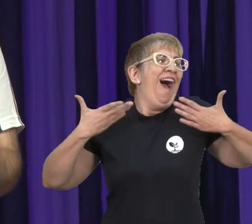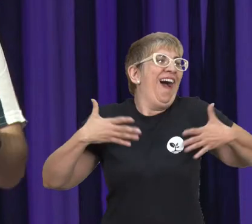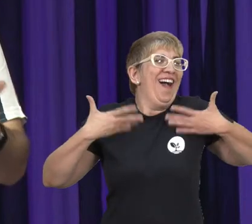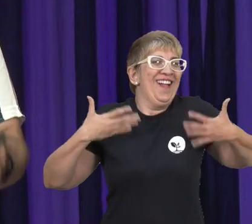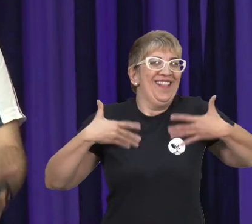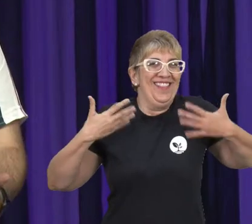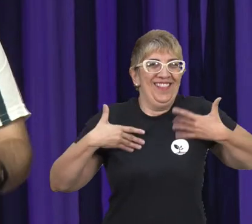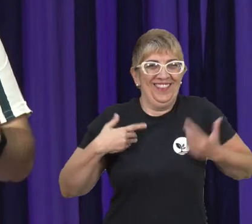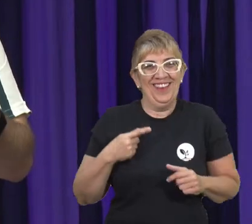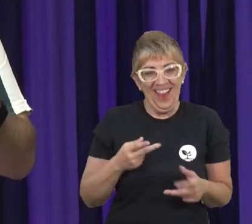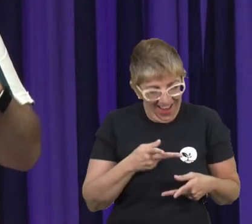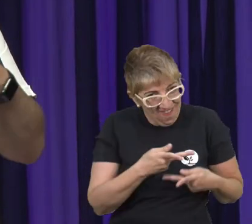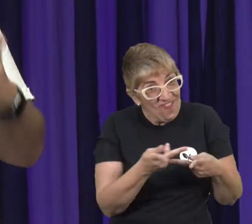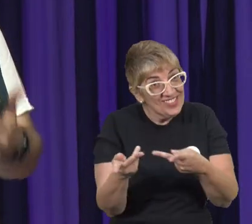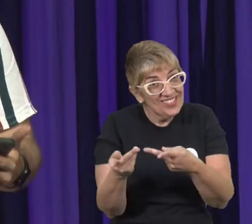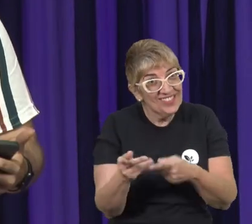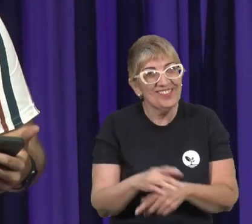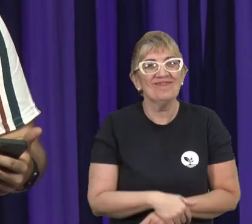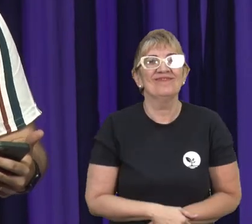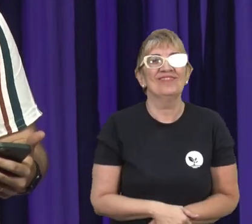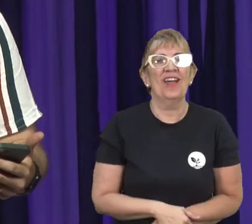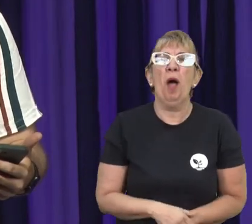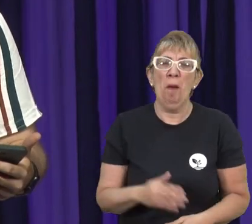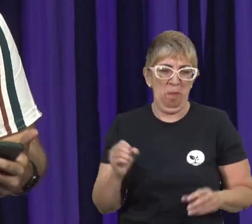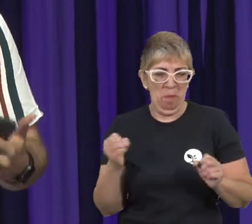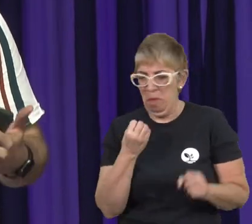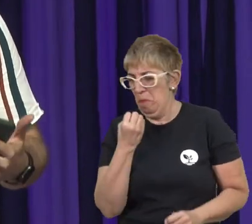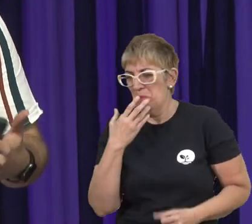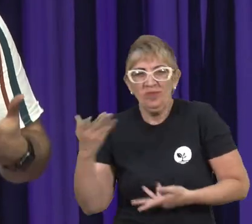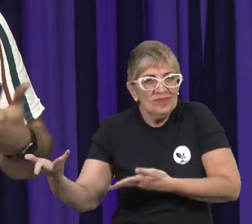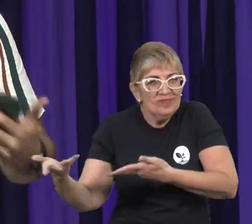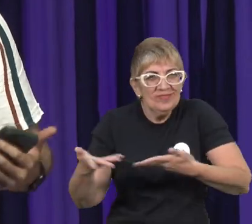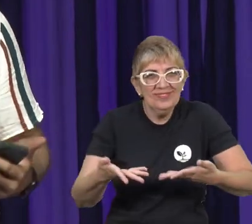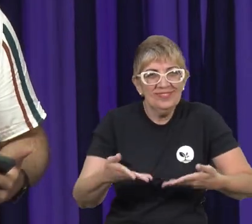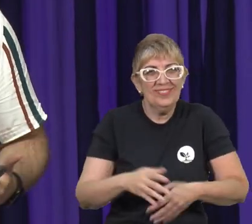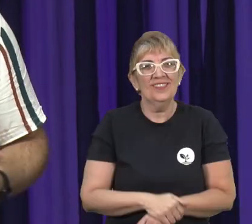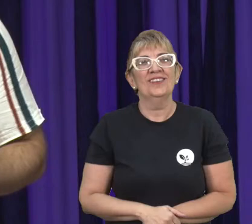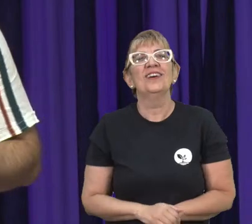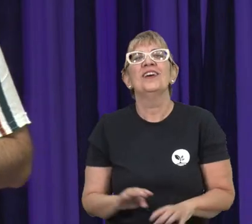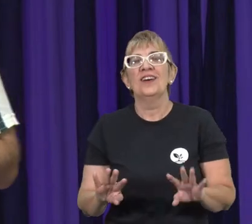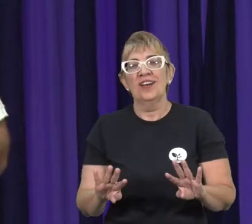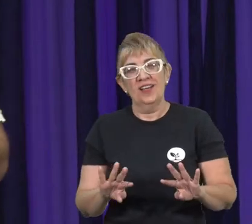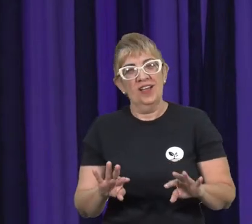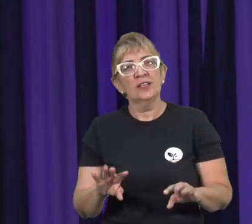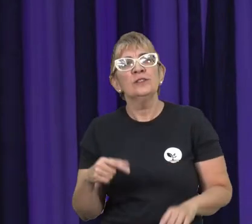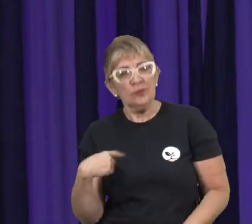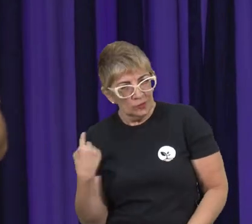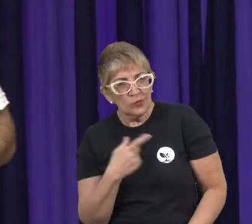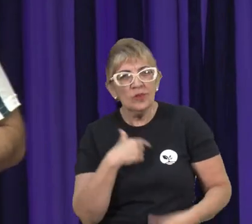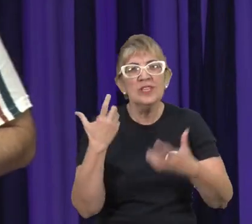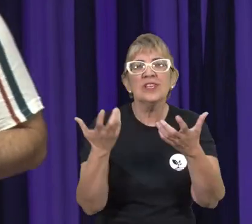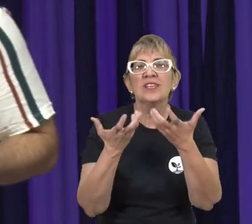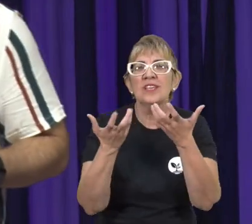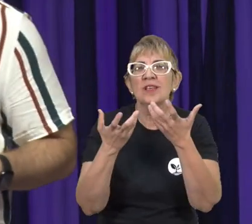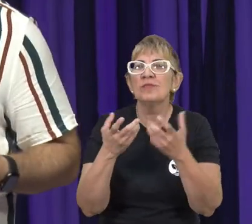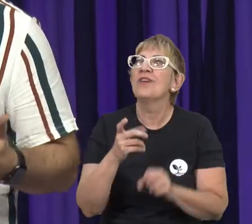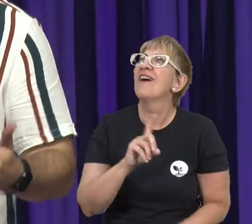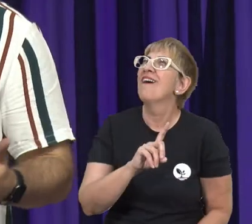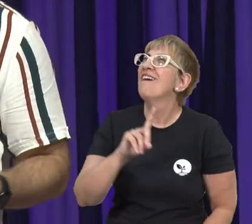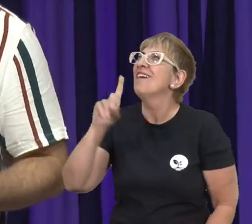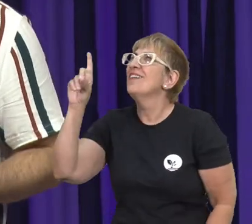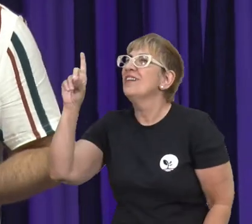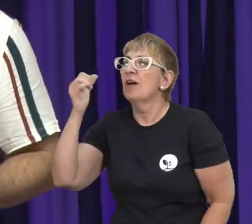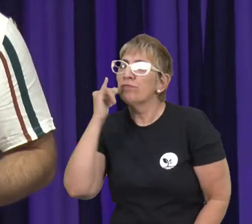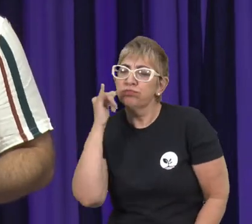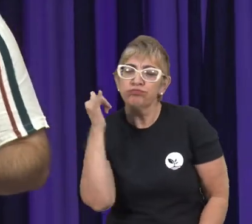sua visita nessa manhã. Então seja muito bem-vindo entre nós. A nossa expectativa é que, assim como Deus tem